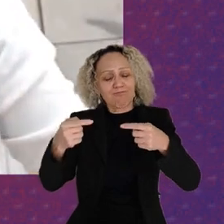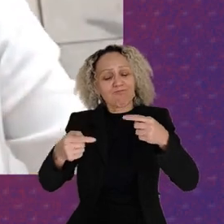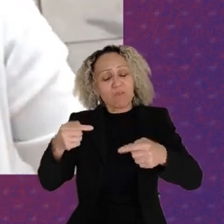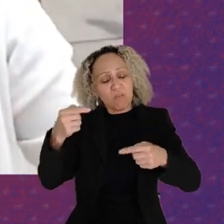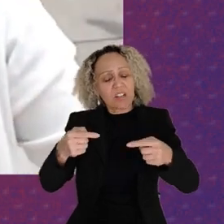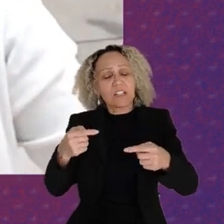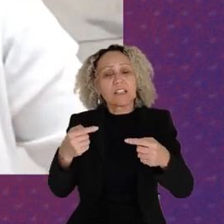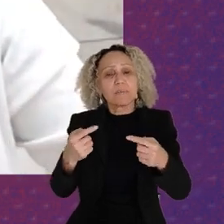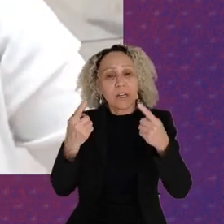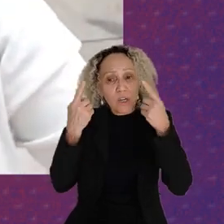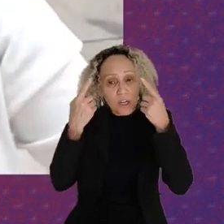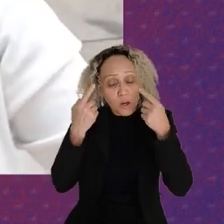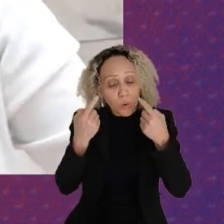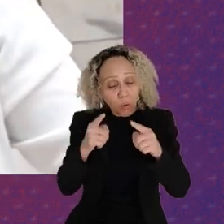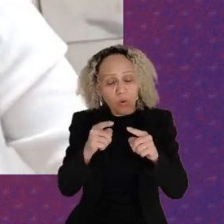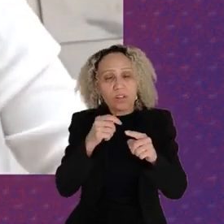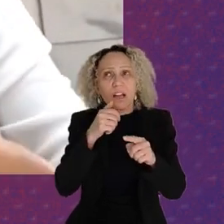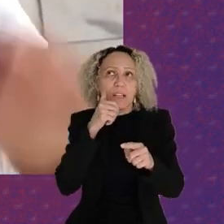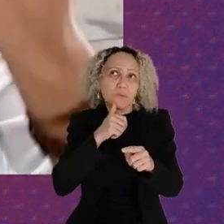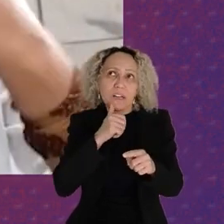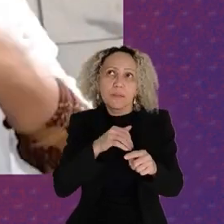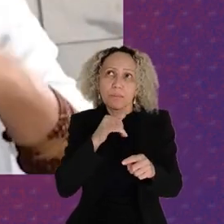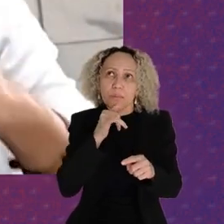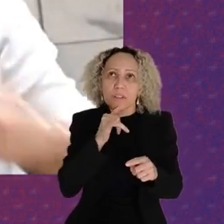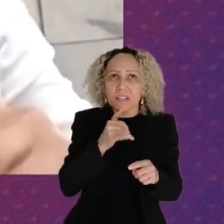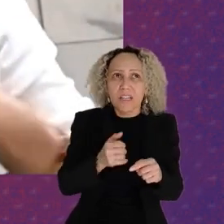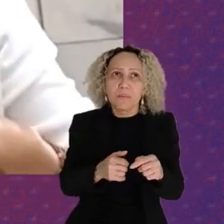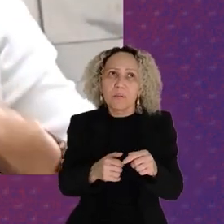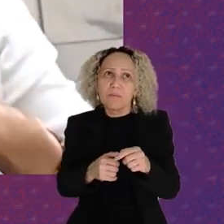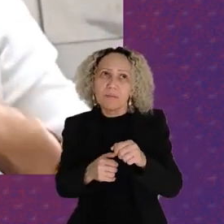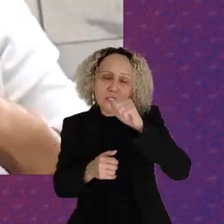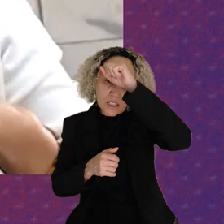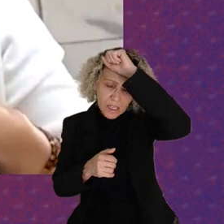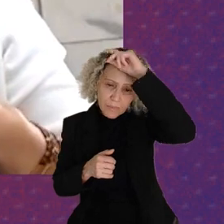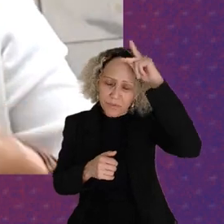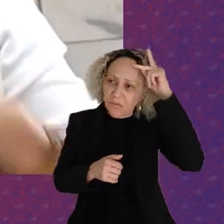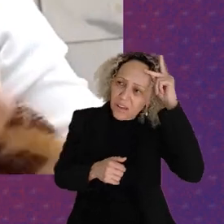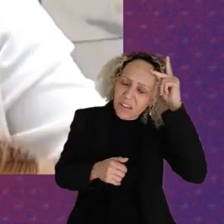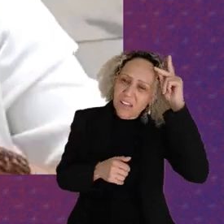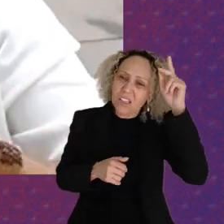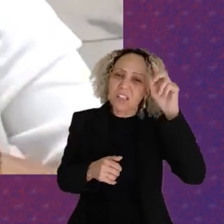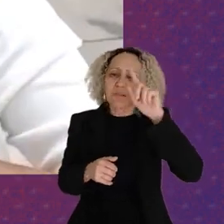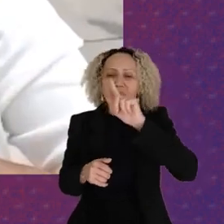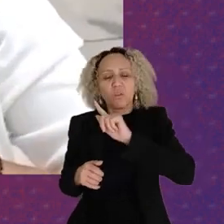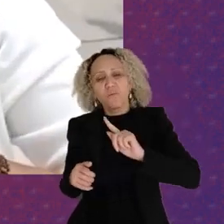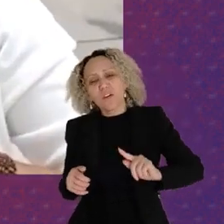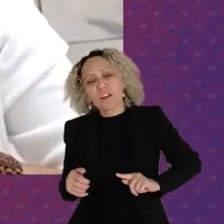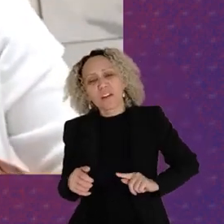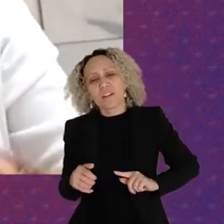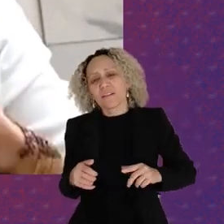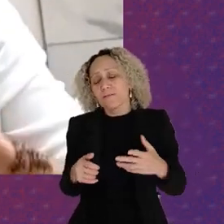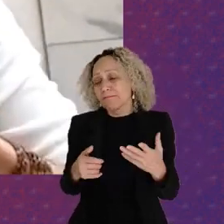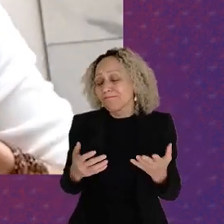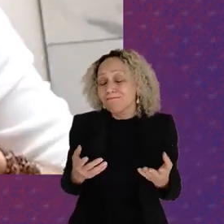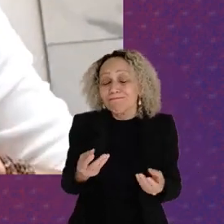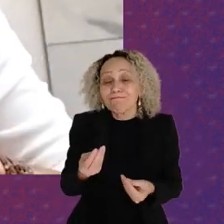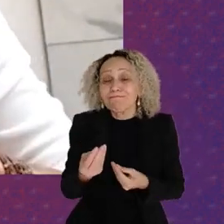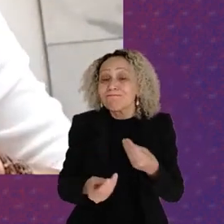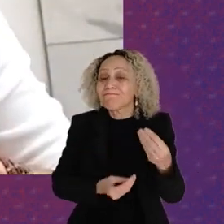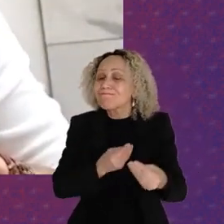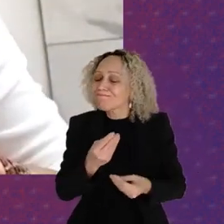em cargos executivos, né? A gente está num processo, né, a gente tem um grupo de